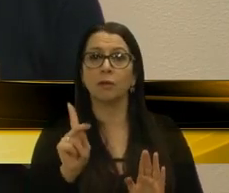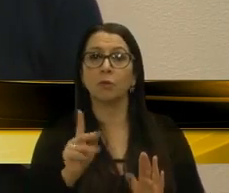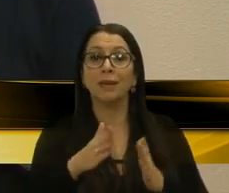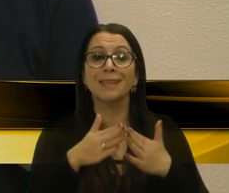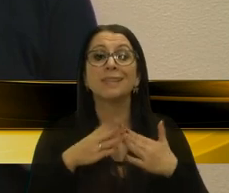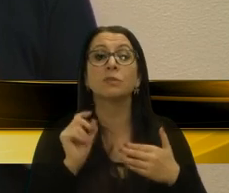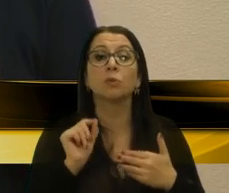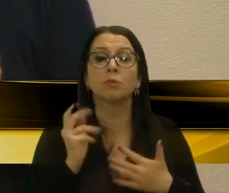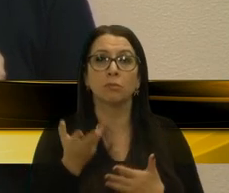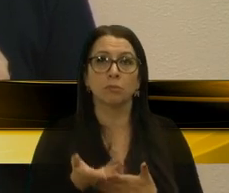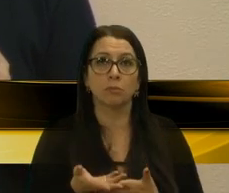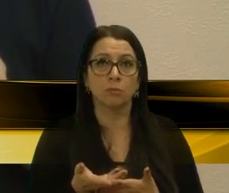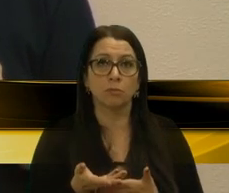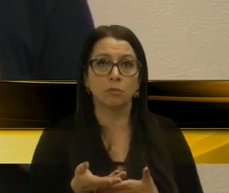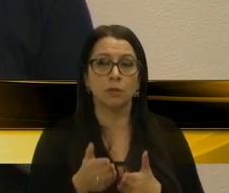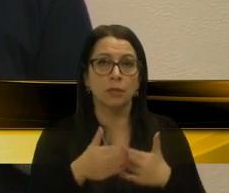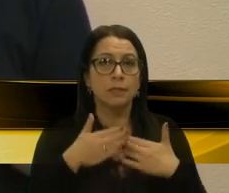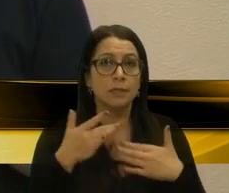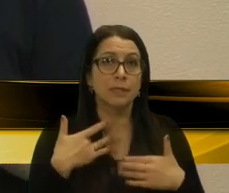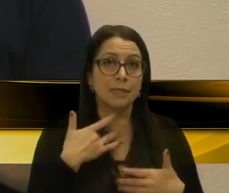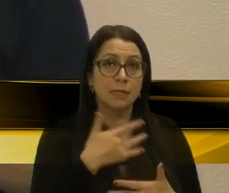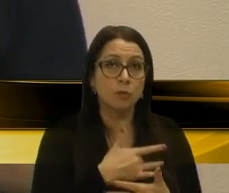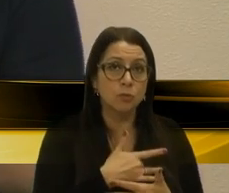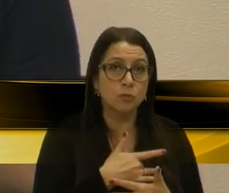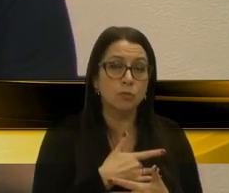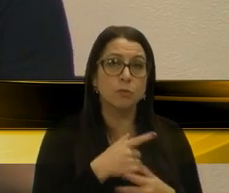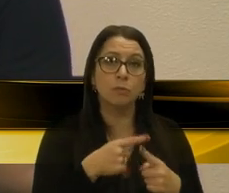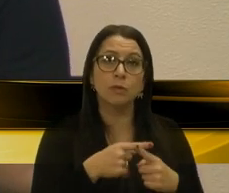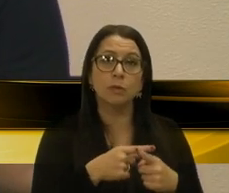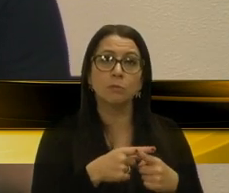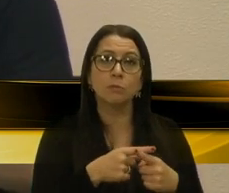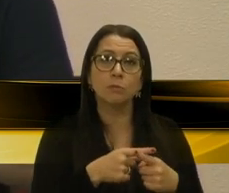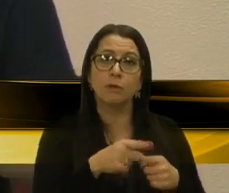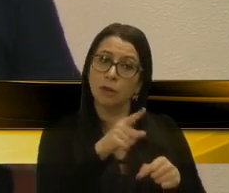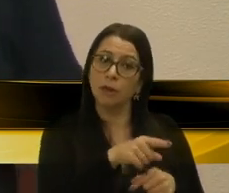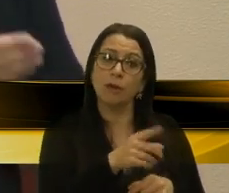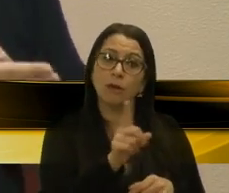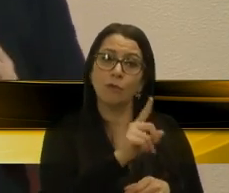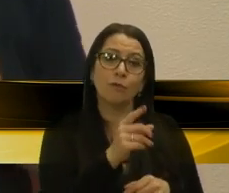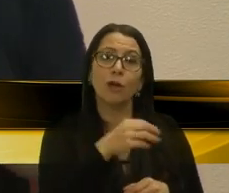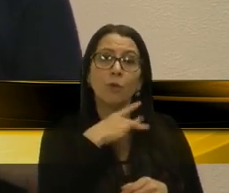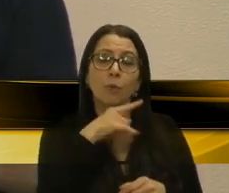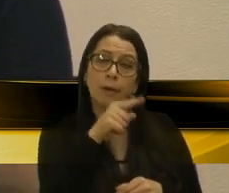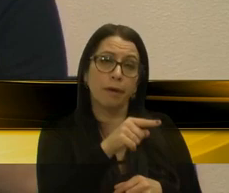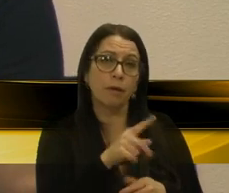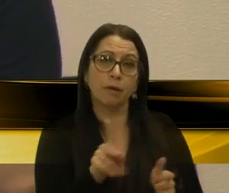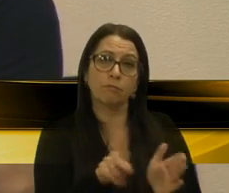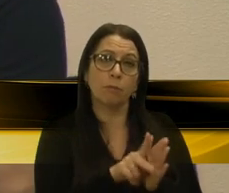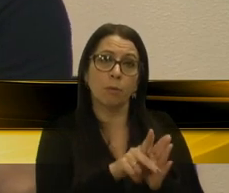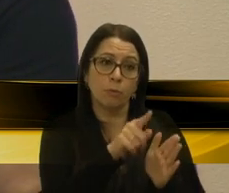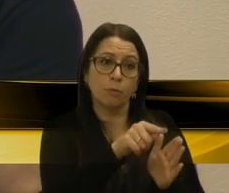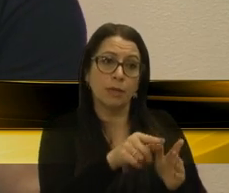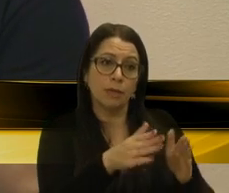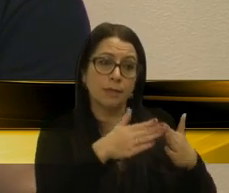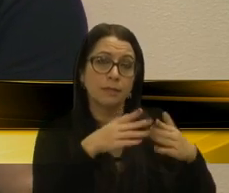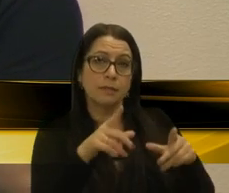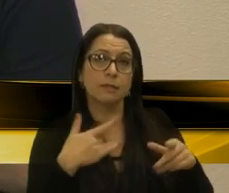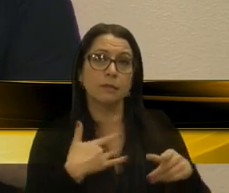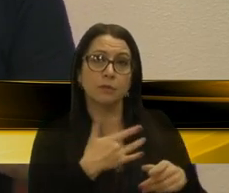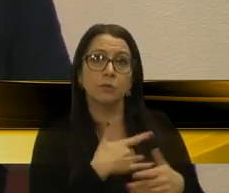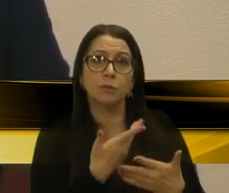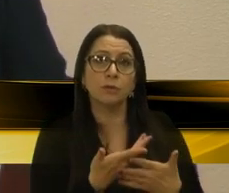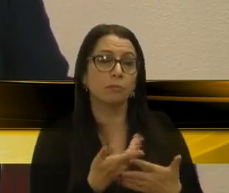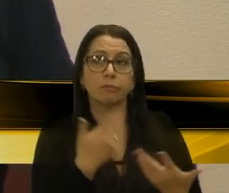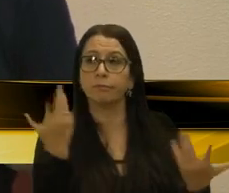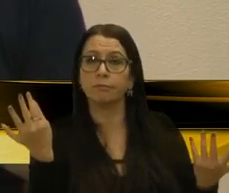licença que ele está? Licença saúde? E até para preservar o próprio servidor, porque daqui a pouco o servidor está em licença saúde e daqui a